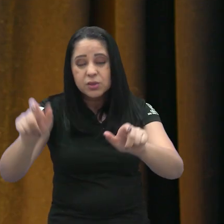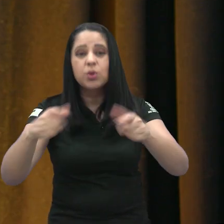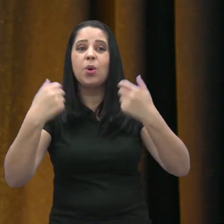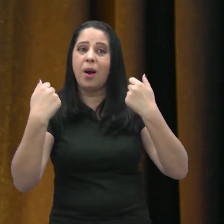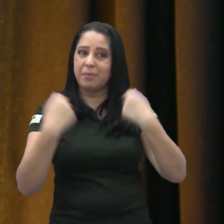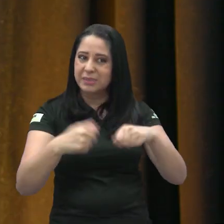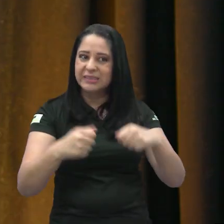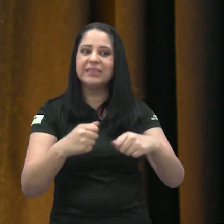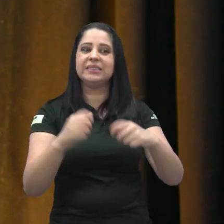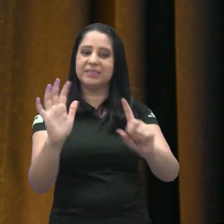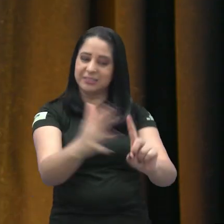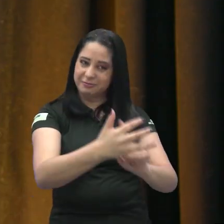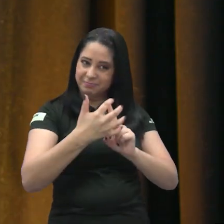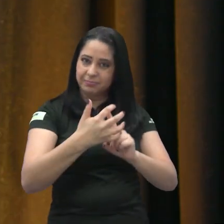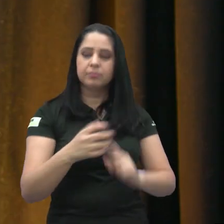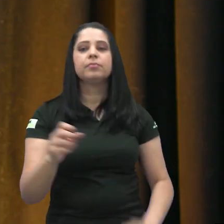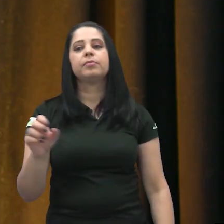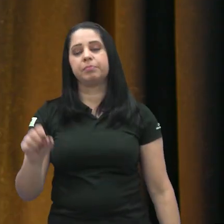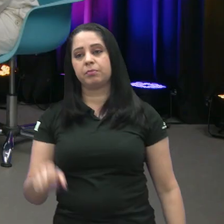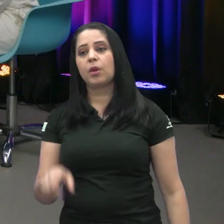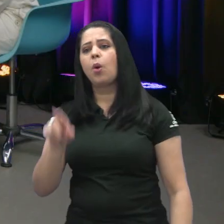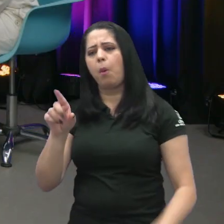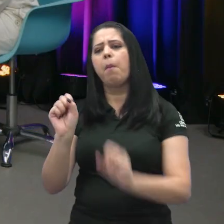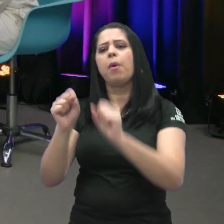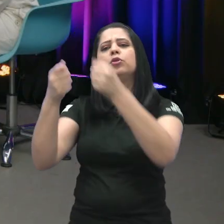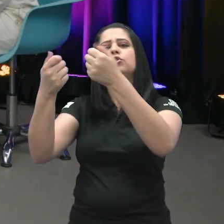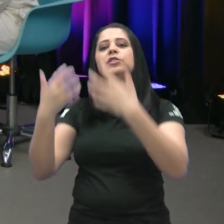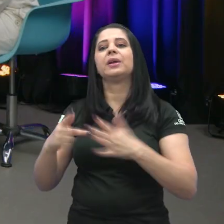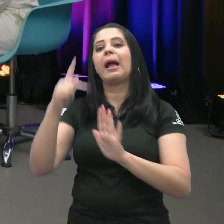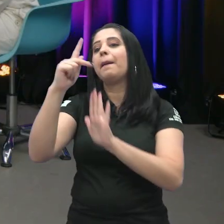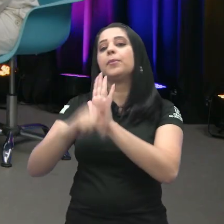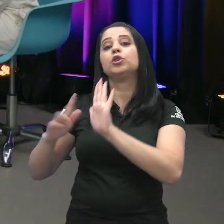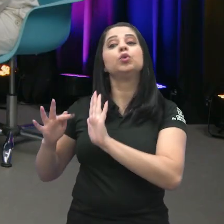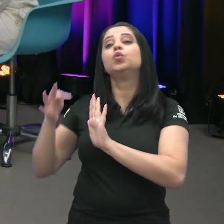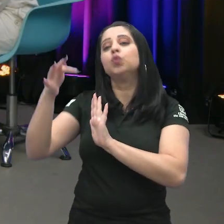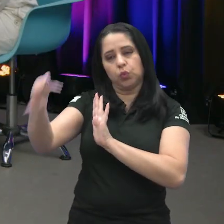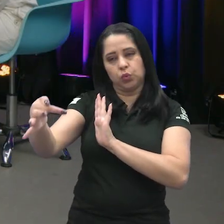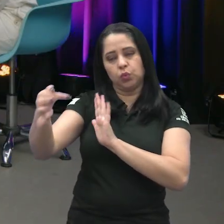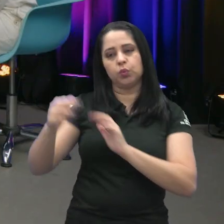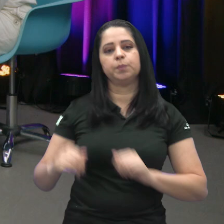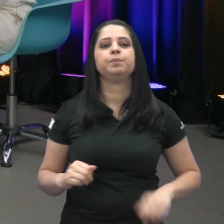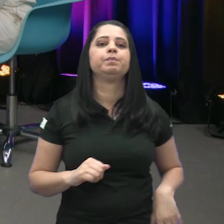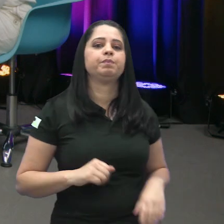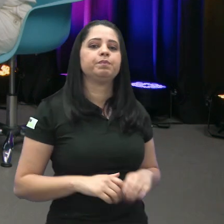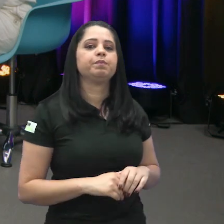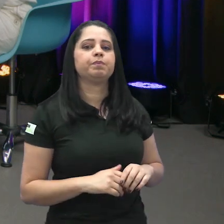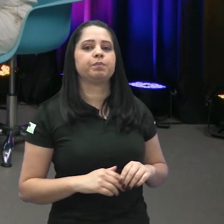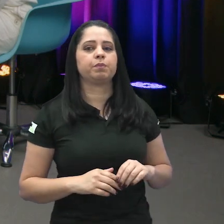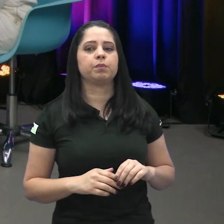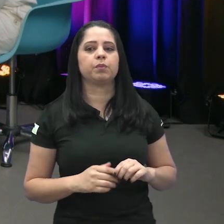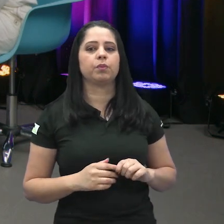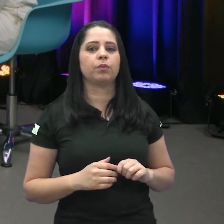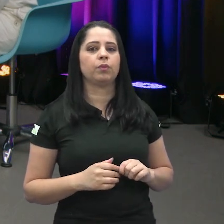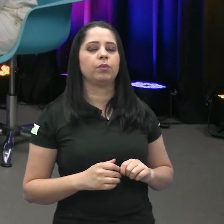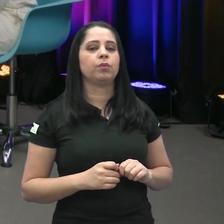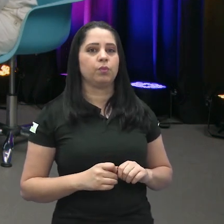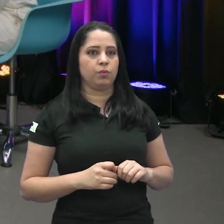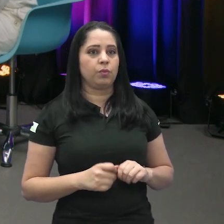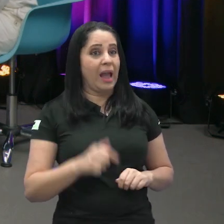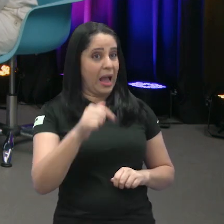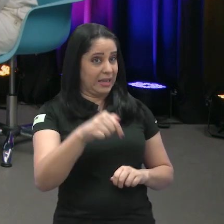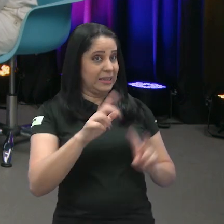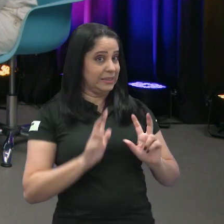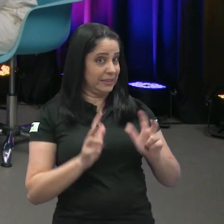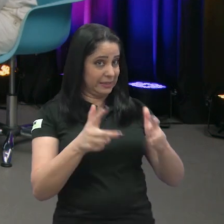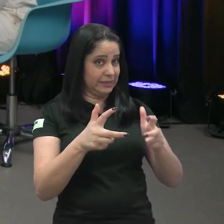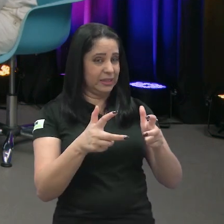que precisam muito da nossa ação. Do nosso acolhimento, né? Fala um pouquinho sobre projetos futuros. Bom, a gente